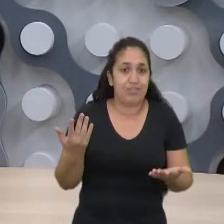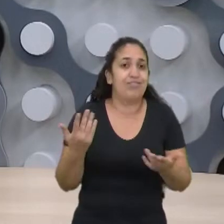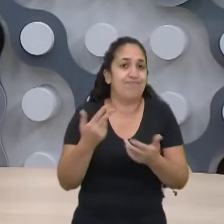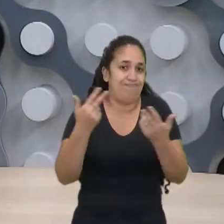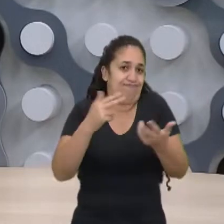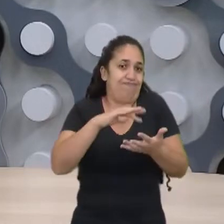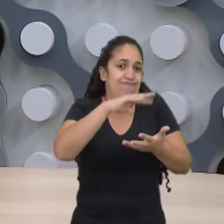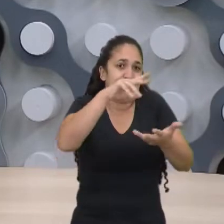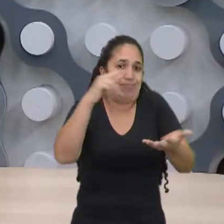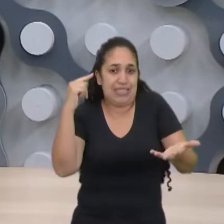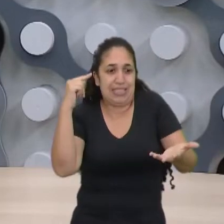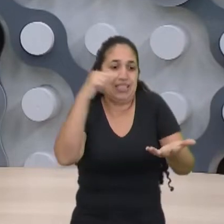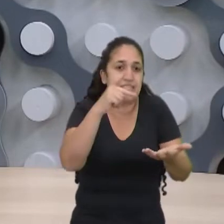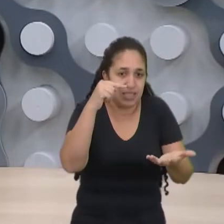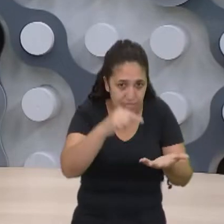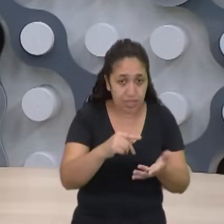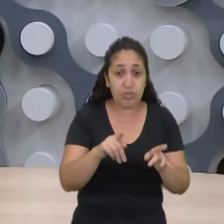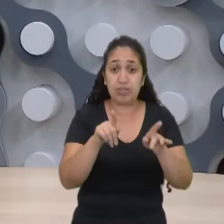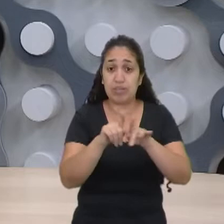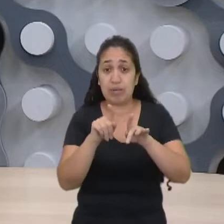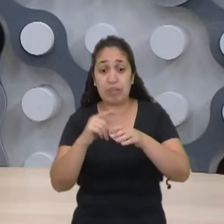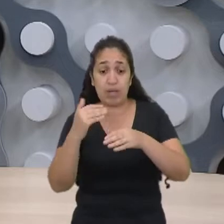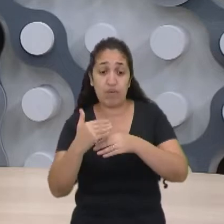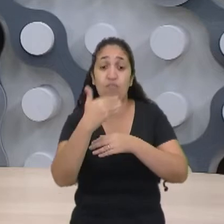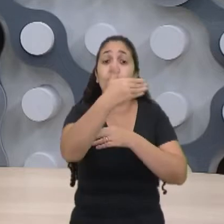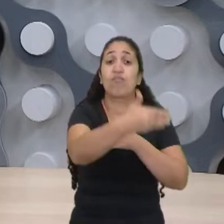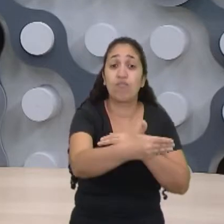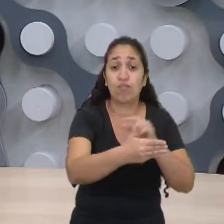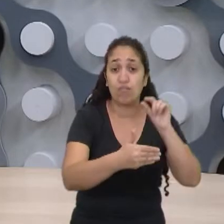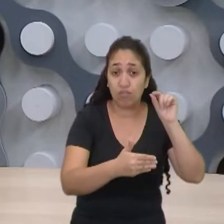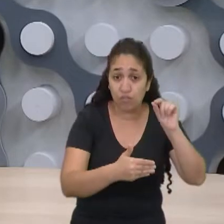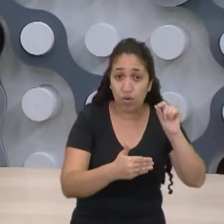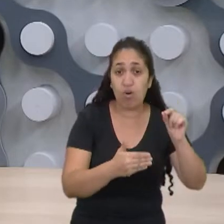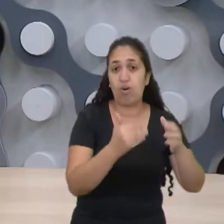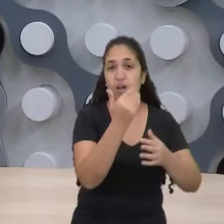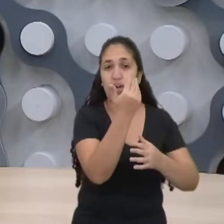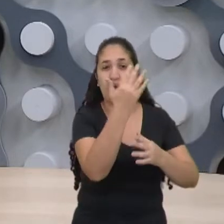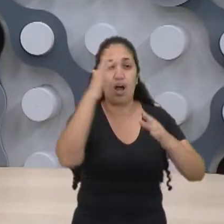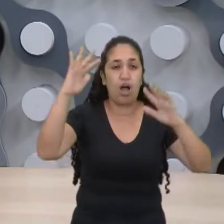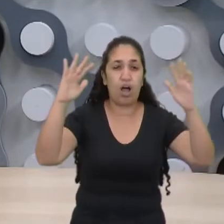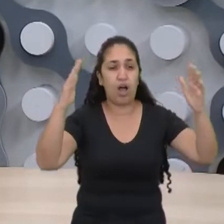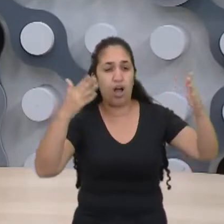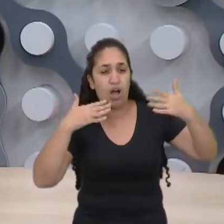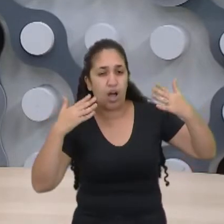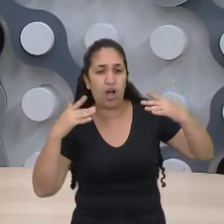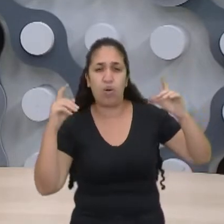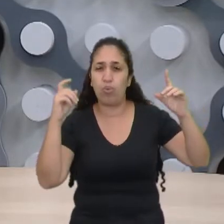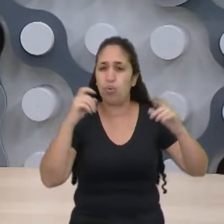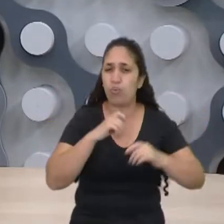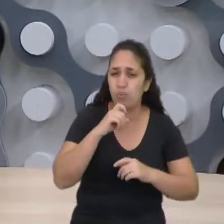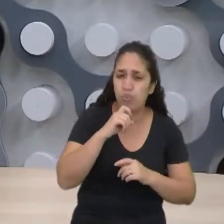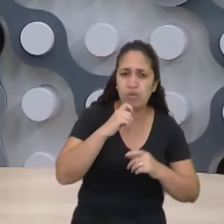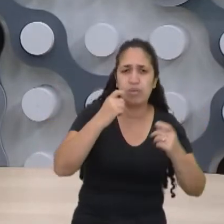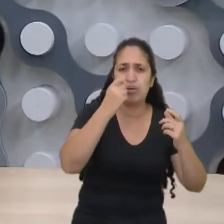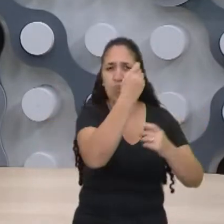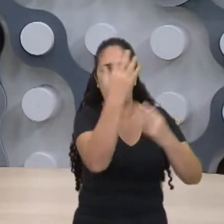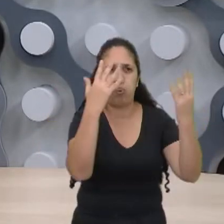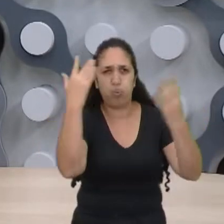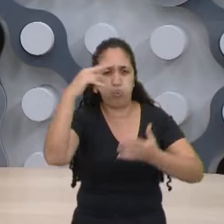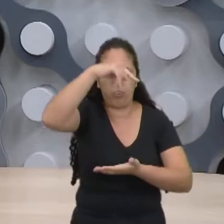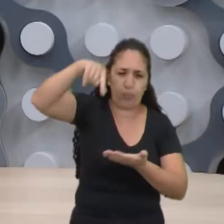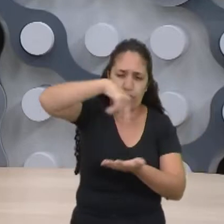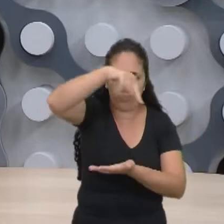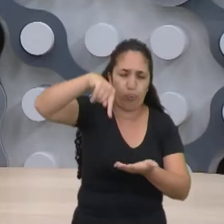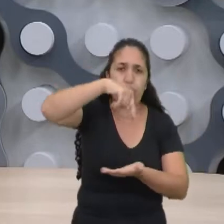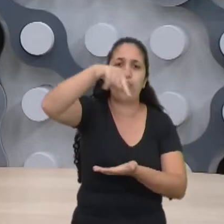nosso planeta. Como também tem processos externos, né, que é a questão do clima, né, furacões, tornados, né, ciclones,